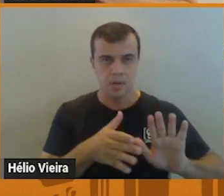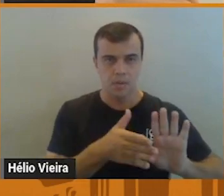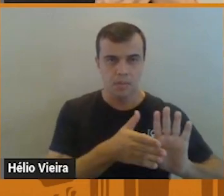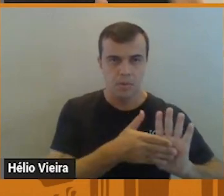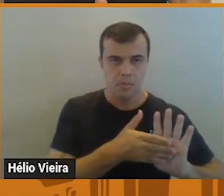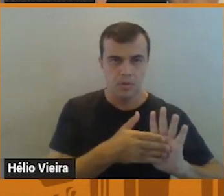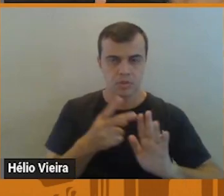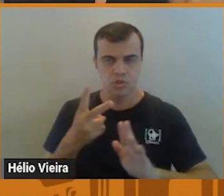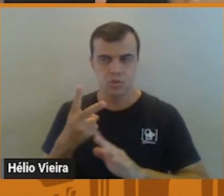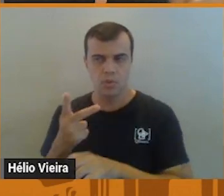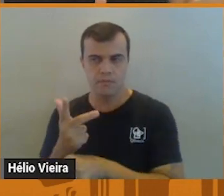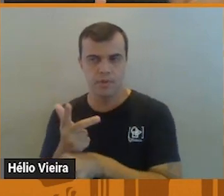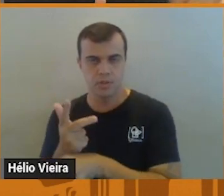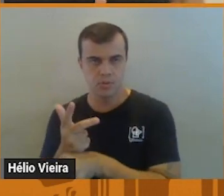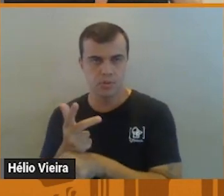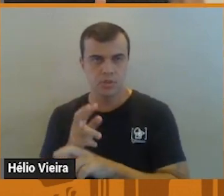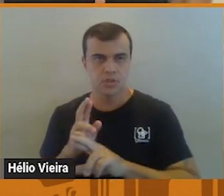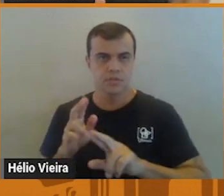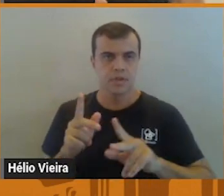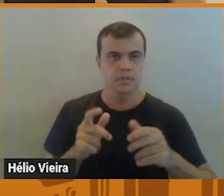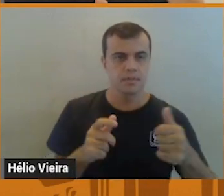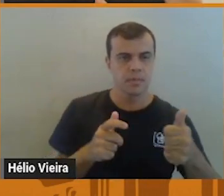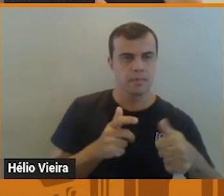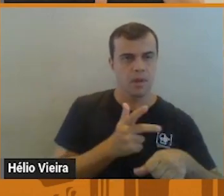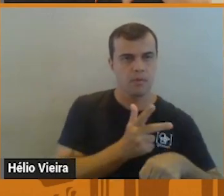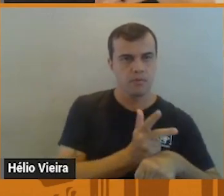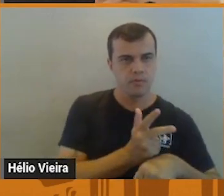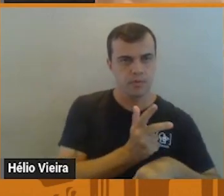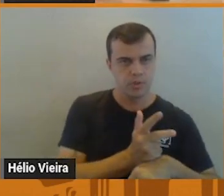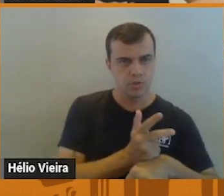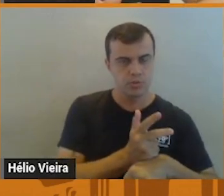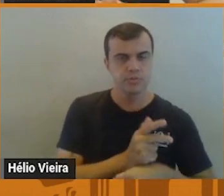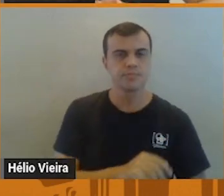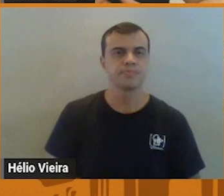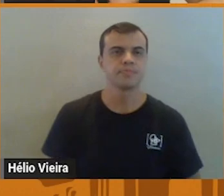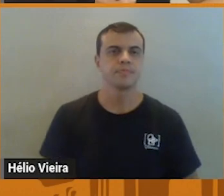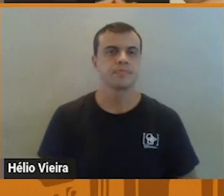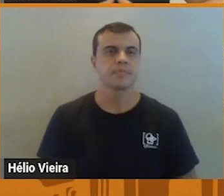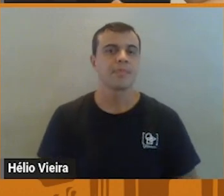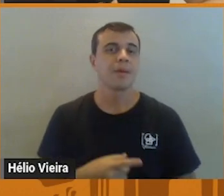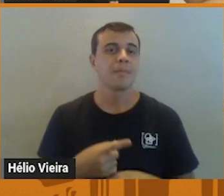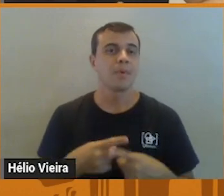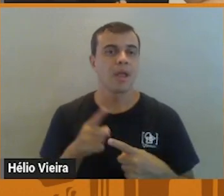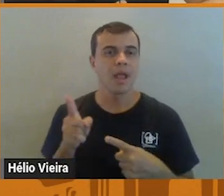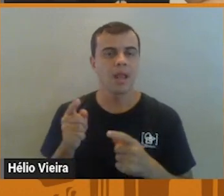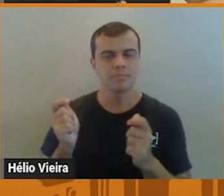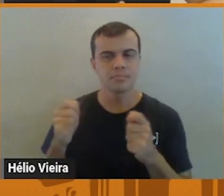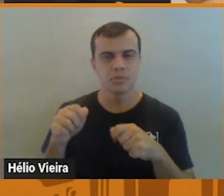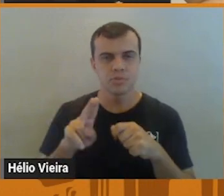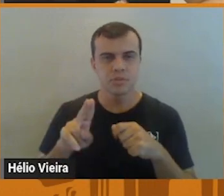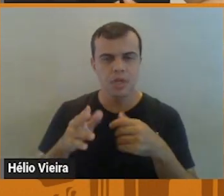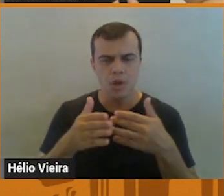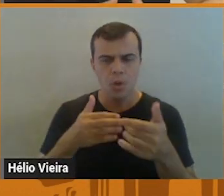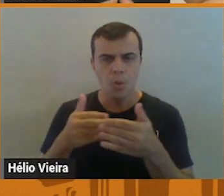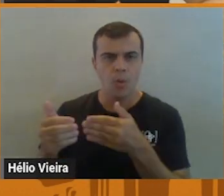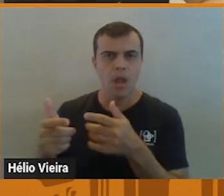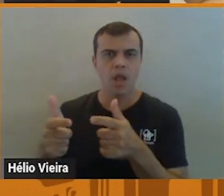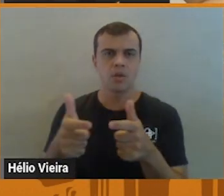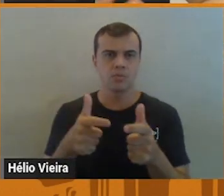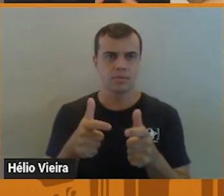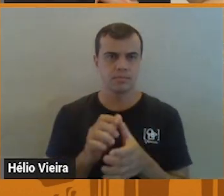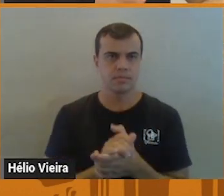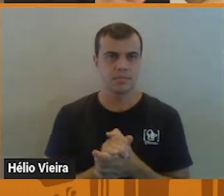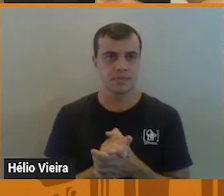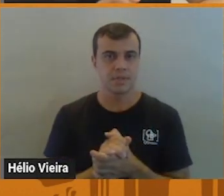segundo episódio, distanciada, né, separada do conteúdo do primeiro episódio, porque ela também pode ser usada em qualquer localidade.